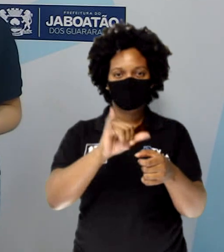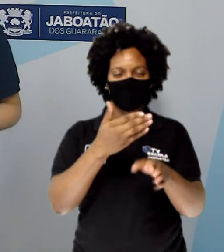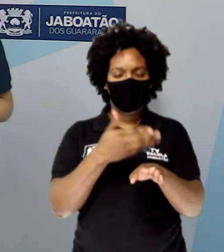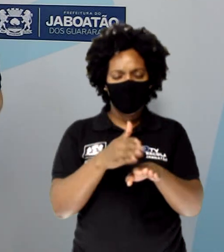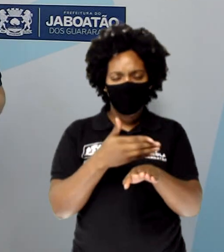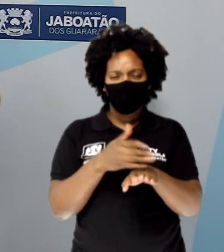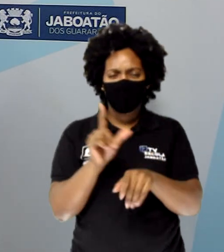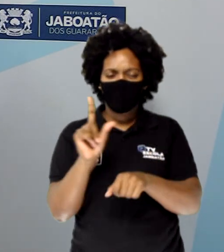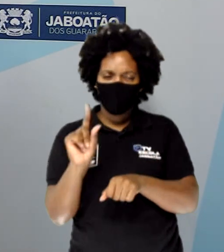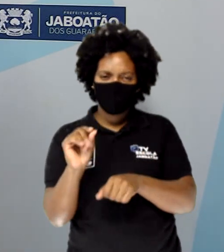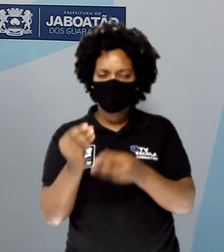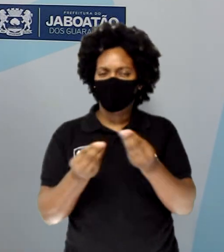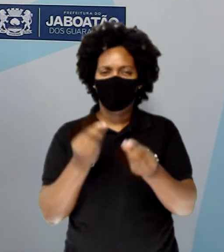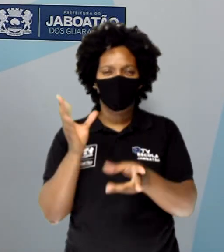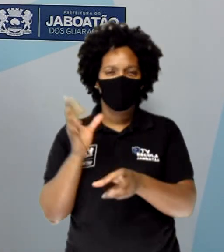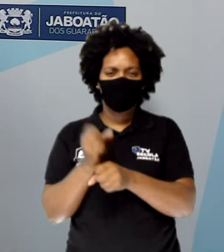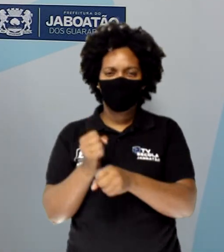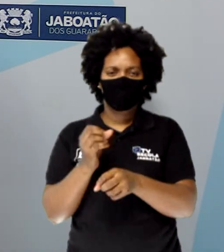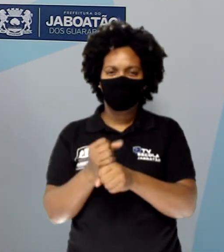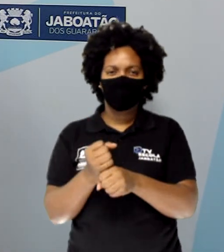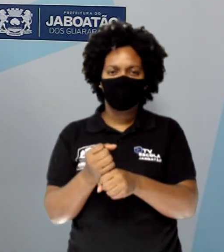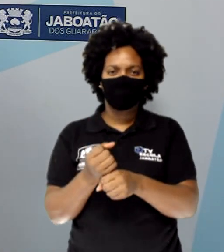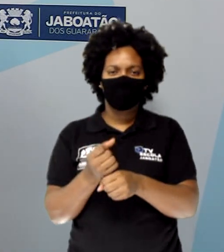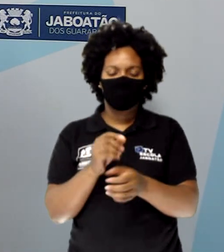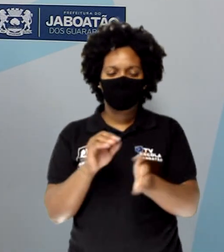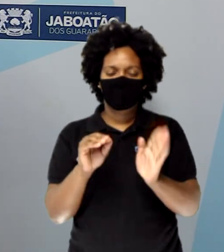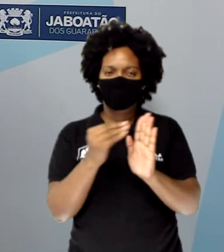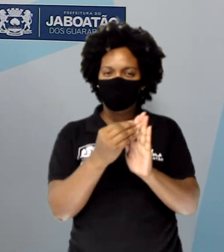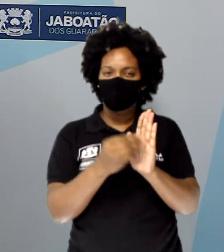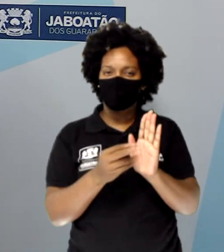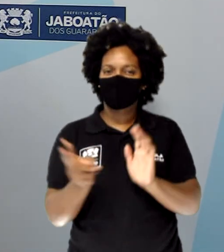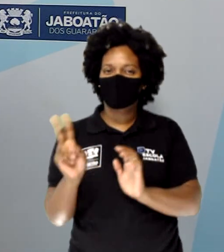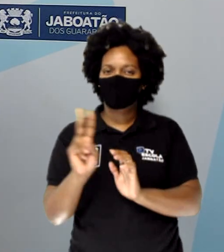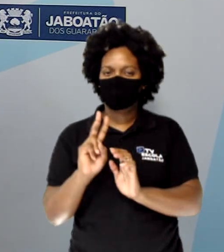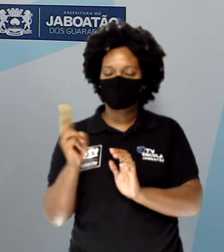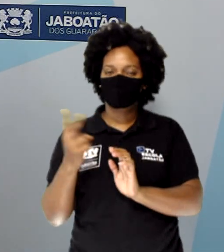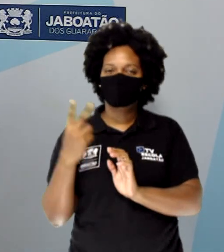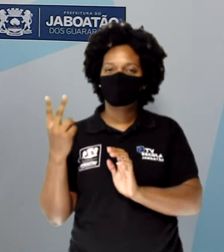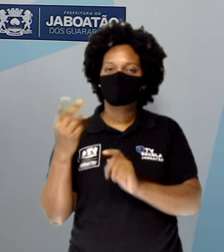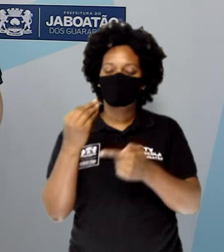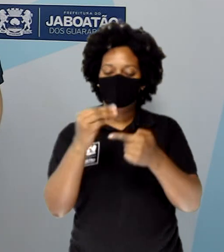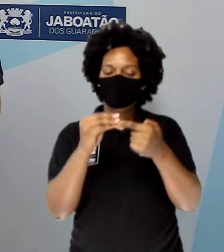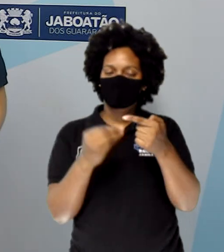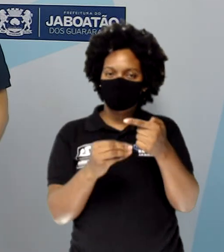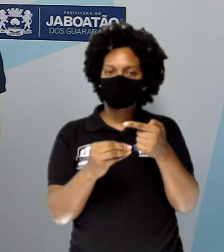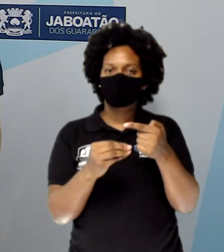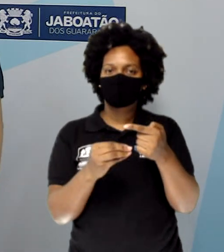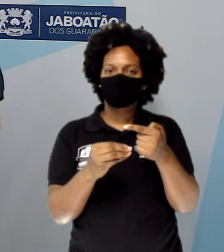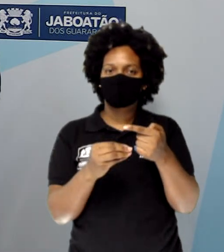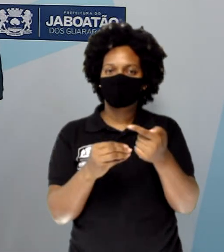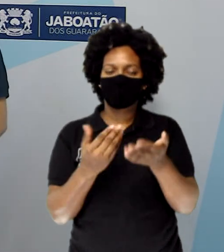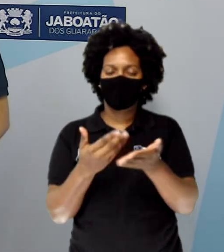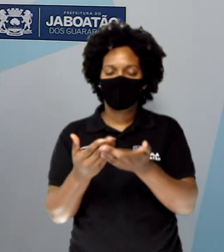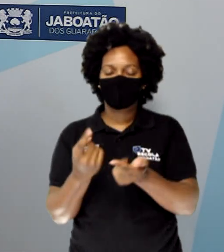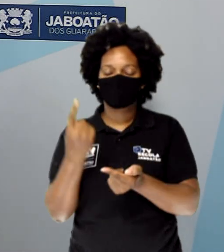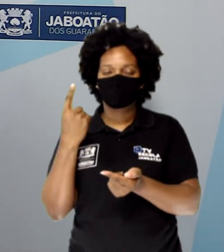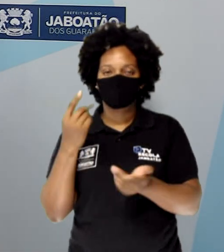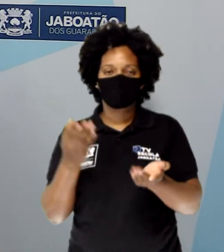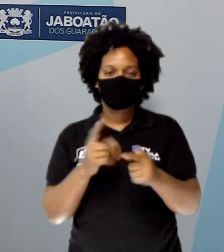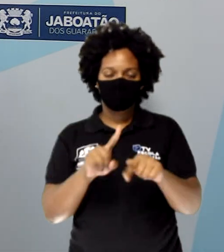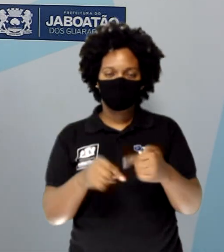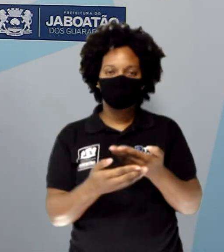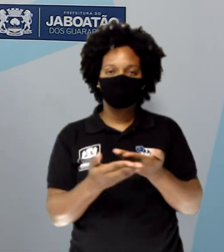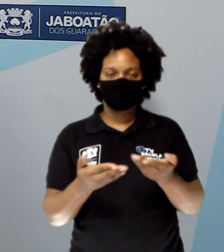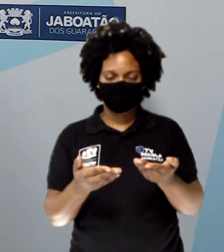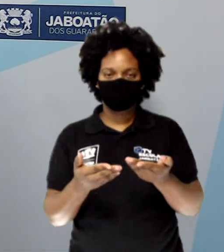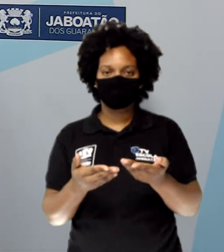pouco sobre como calcular essa medida aí, esse valor da fração de uma quantidade na aula anterior e por isso ficou esse desafio, tá bom?